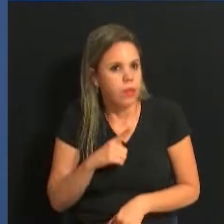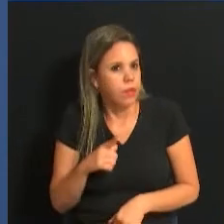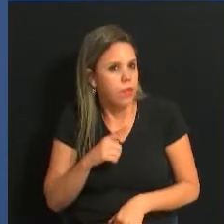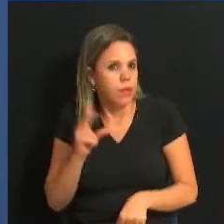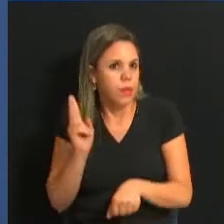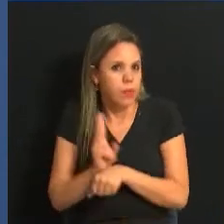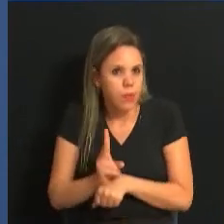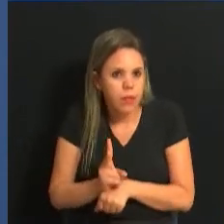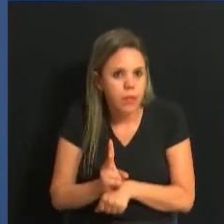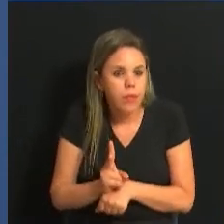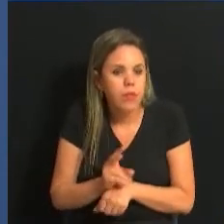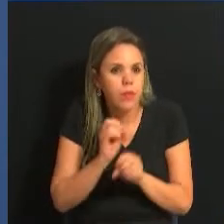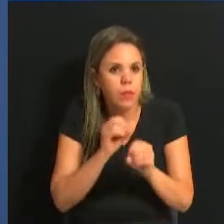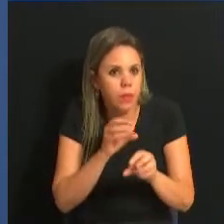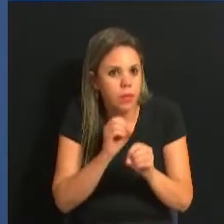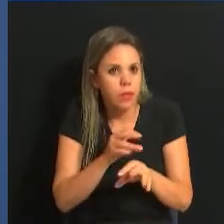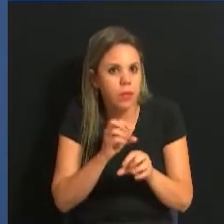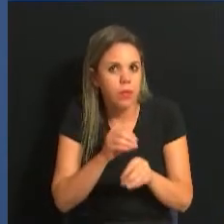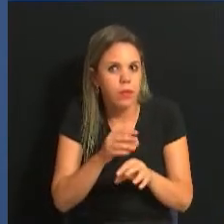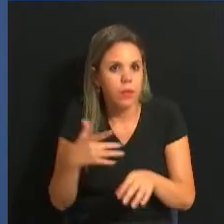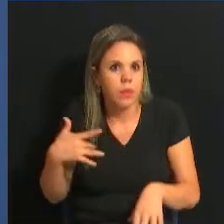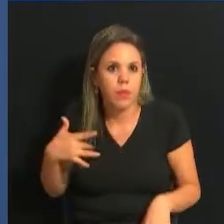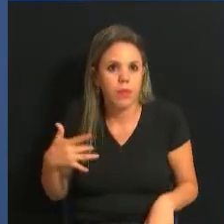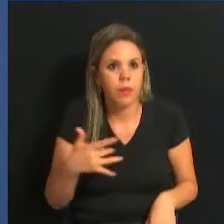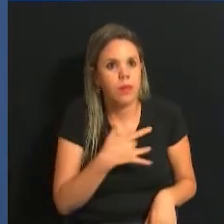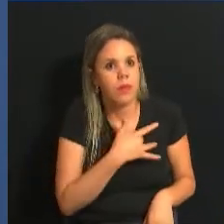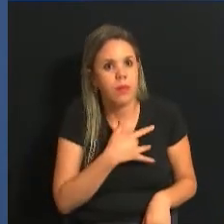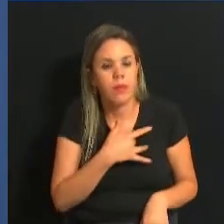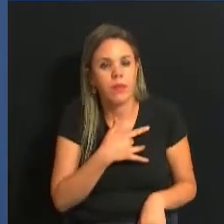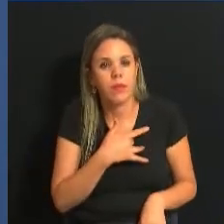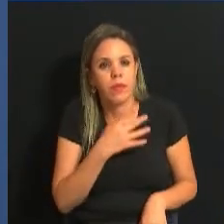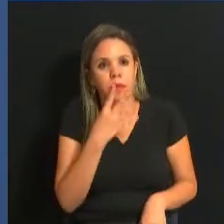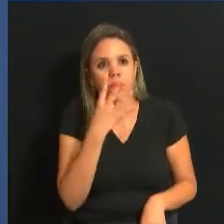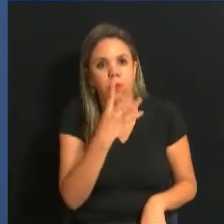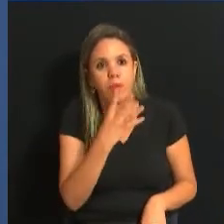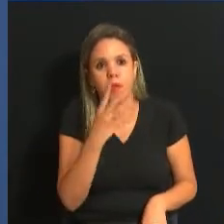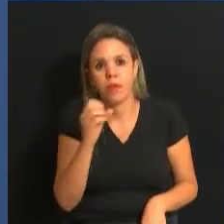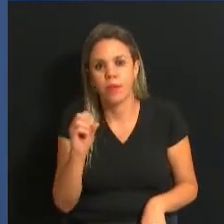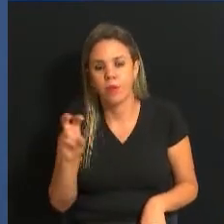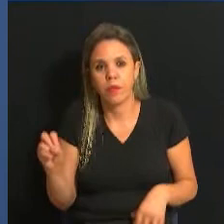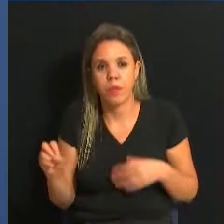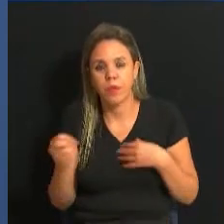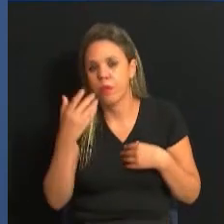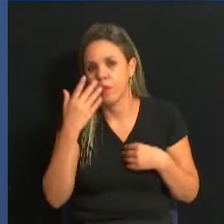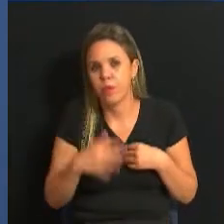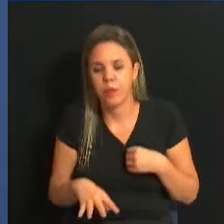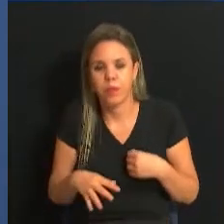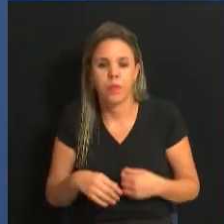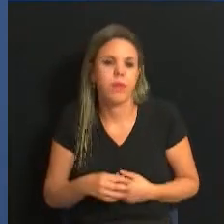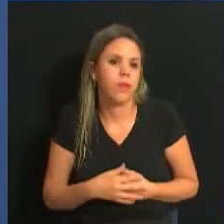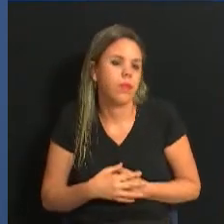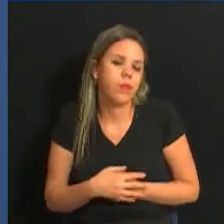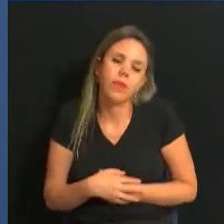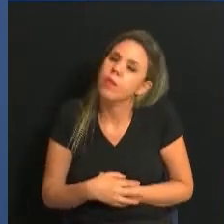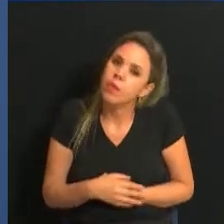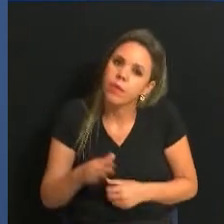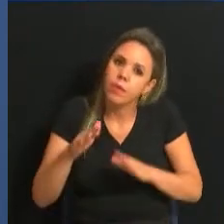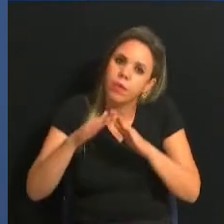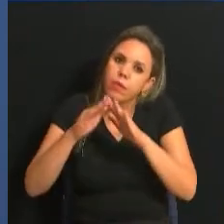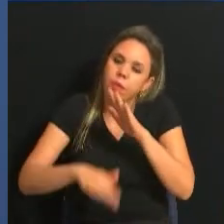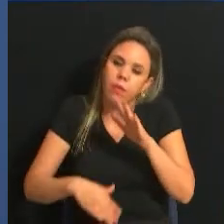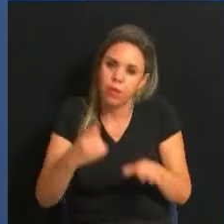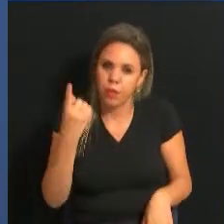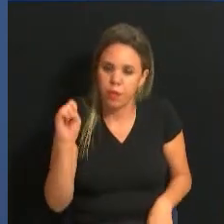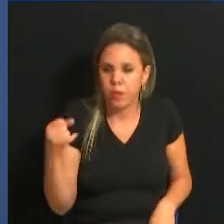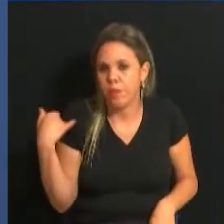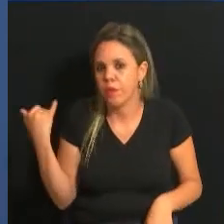proteção, educação e saúde às mais de 450 crianças ou adolescentes menores de 18 anos